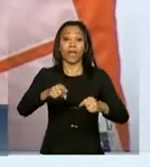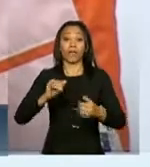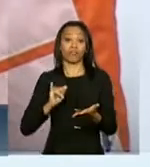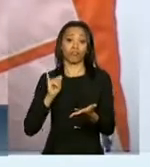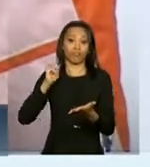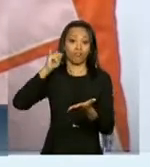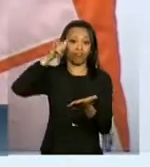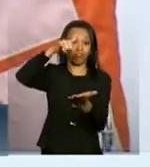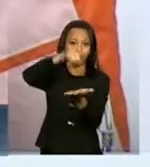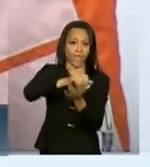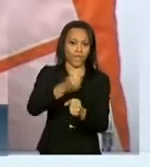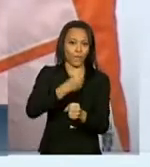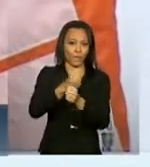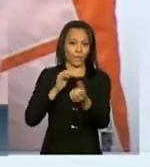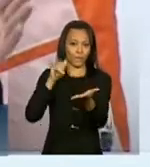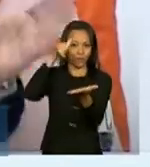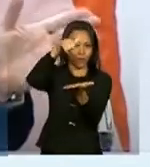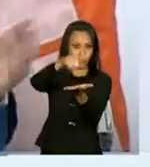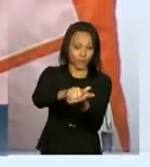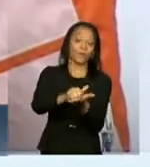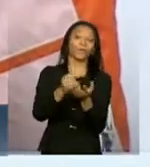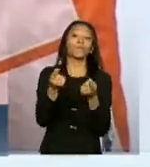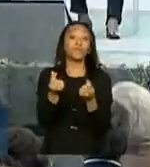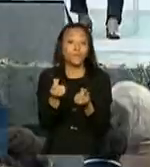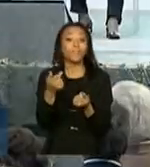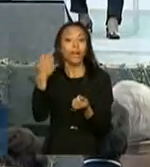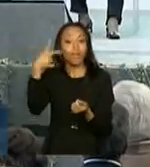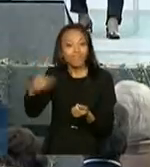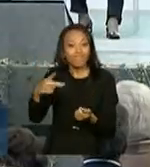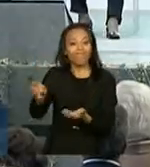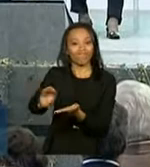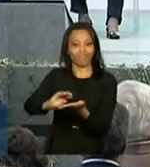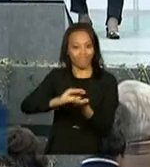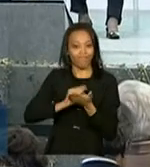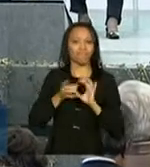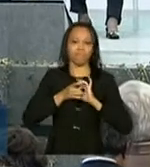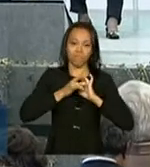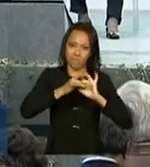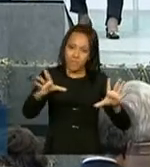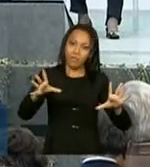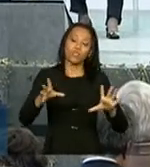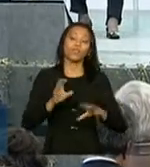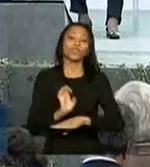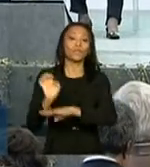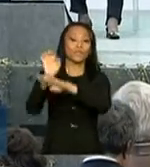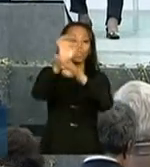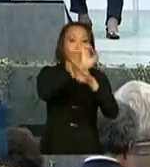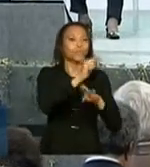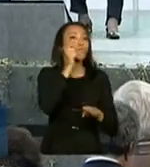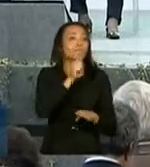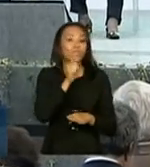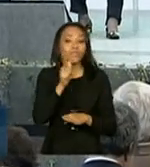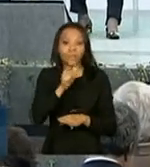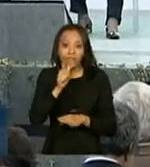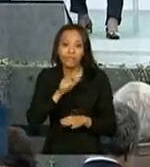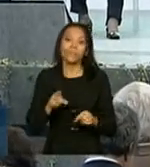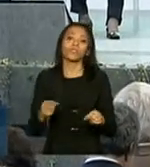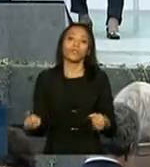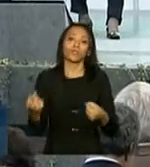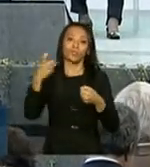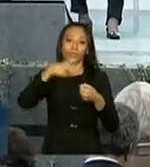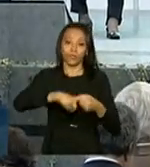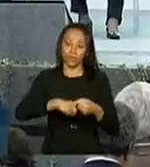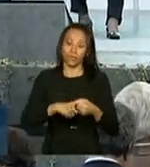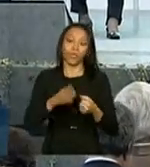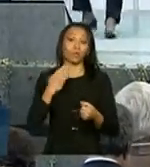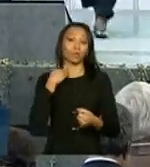aeroporto de Itajubá. Aliás, com recursos que Vossa Excelência corretamente autorizou que os estados obtivessem, junto aos bancos